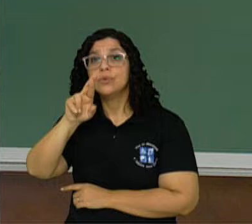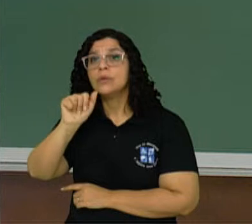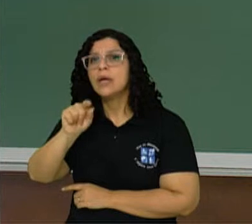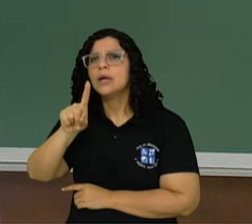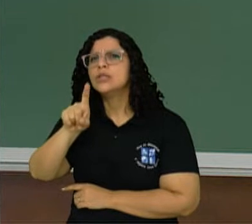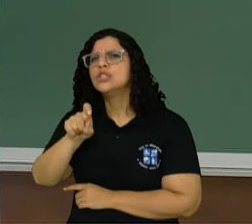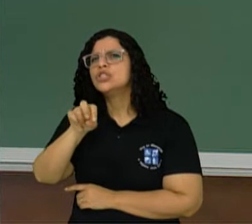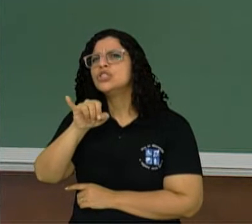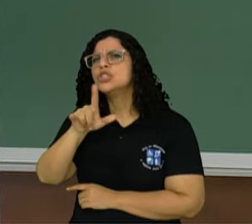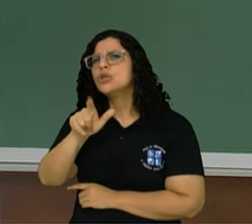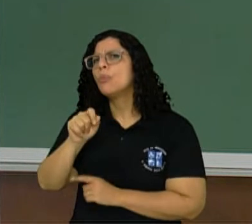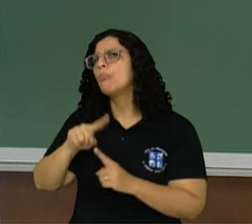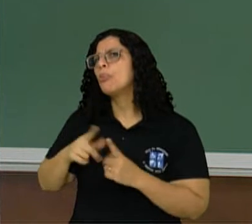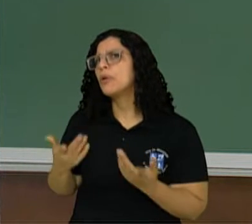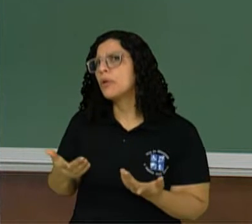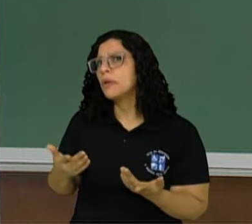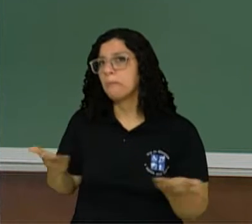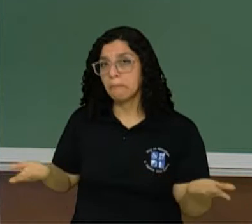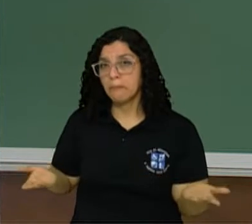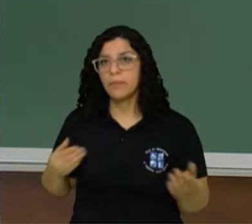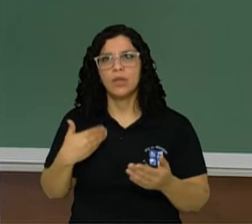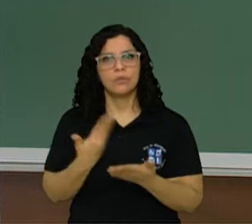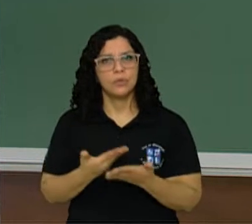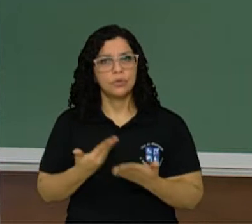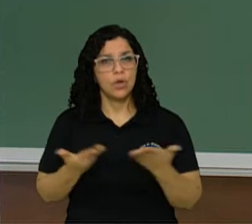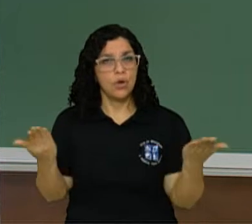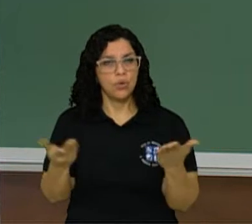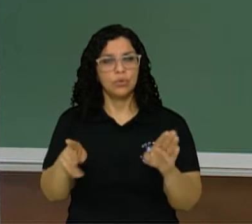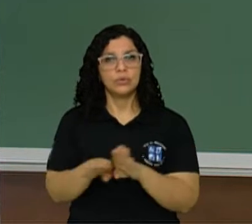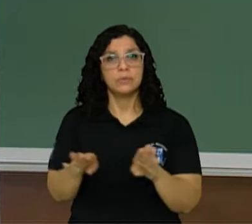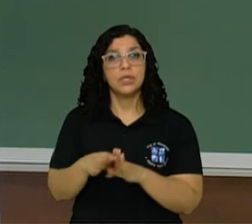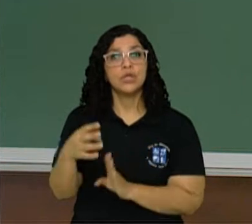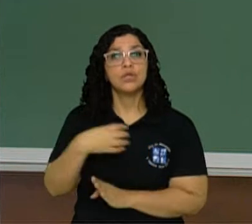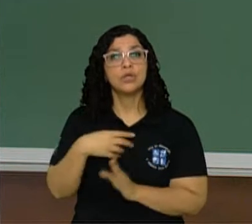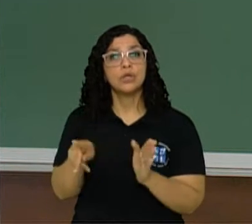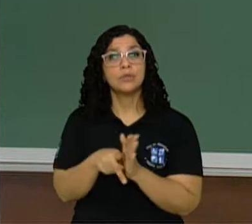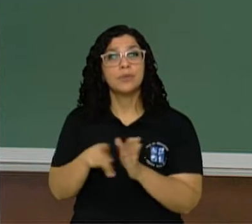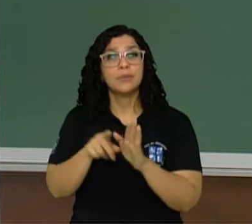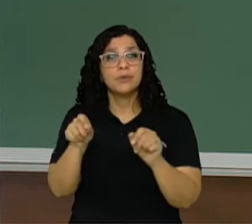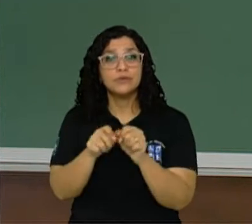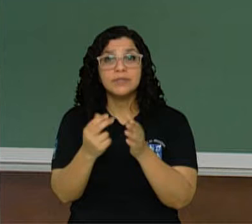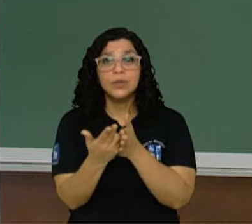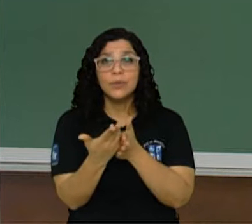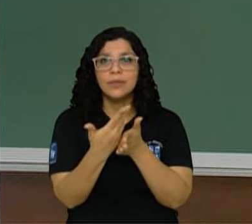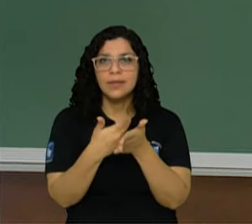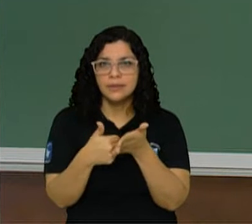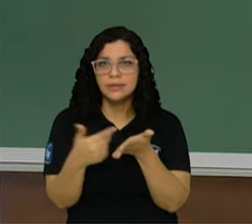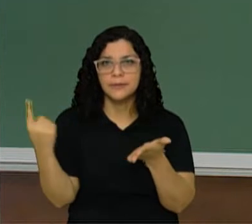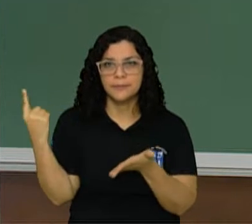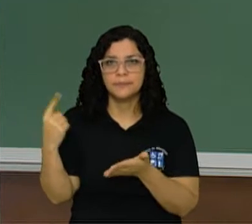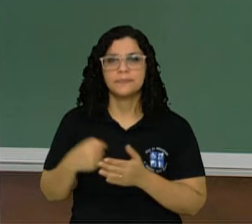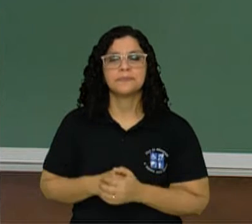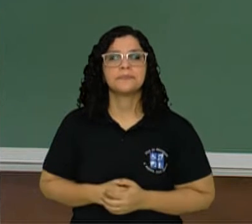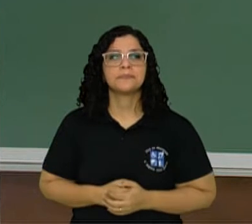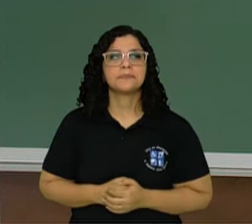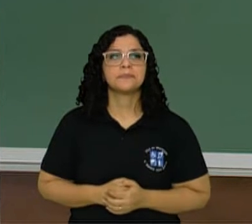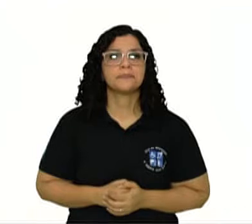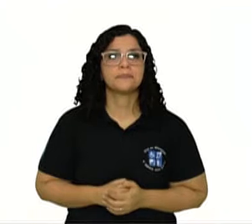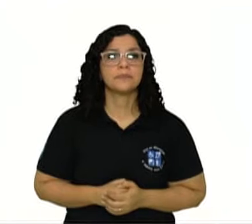né? O xilo. E é o que a gente vai aprender na aula de hoje. Algumas formas de se fazerem as